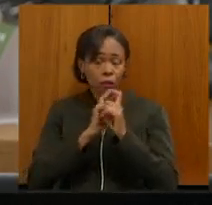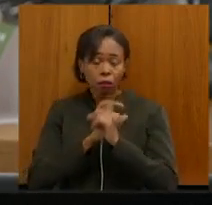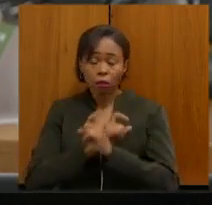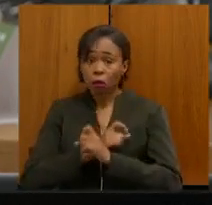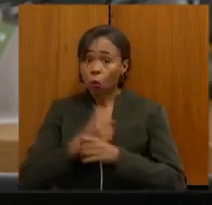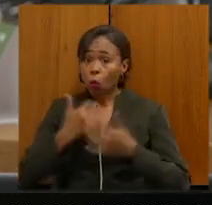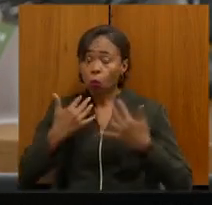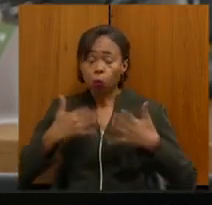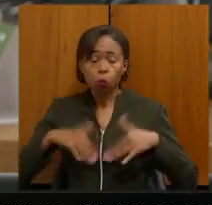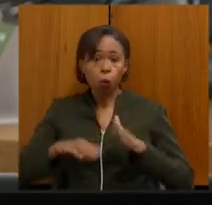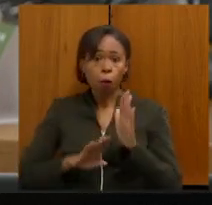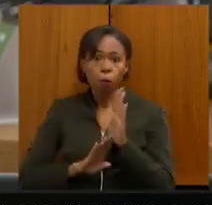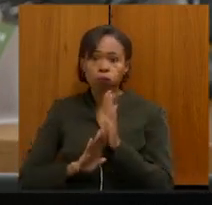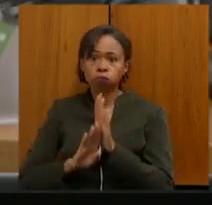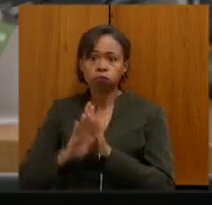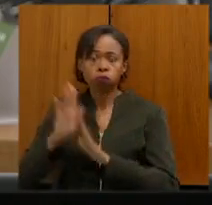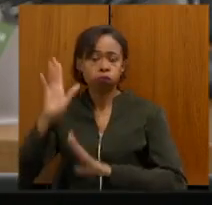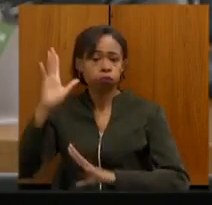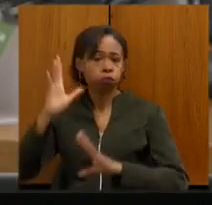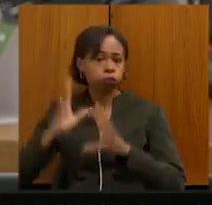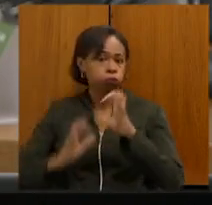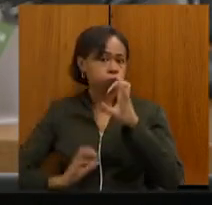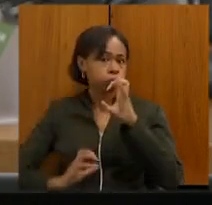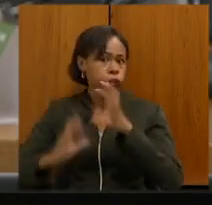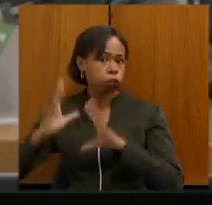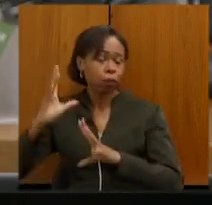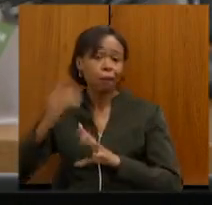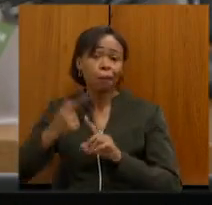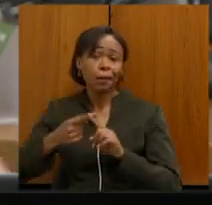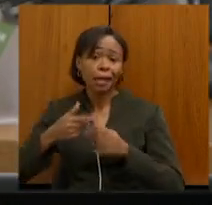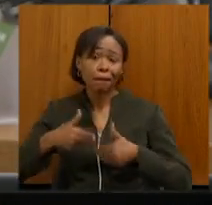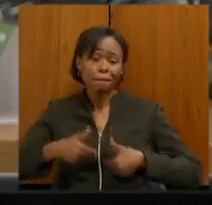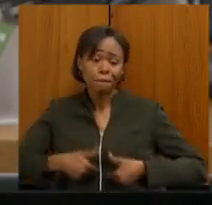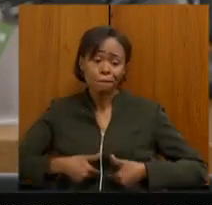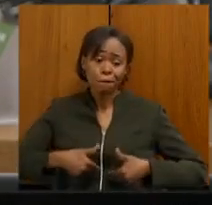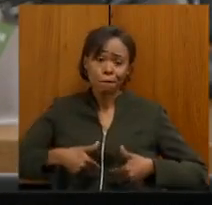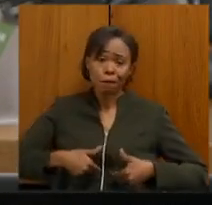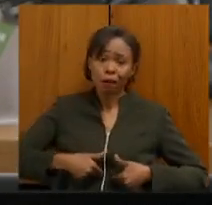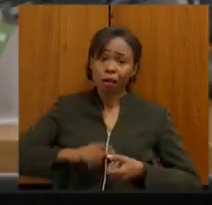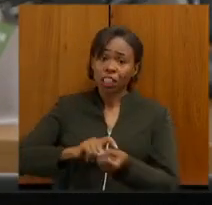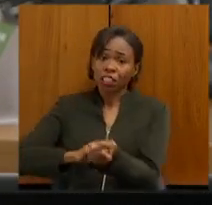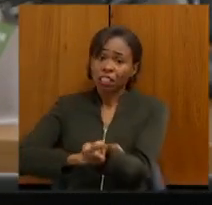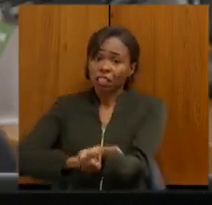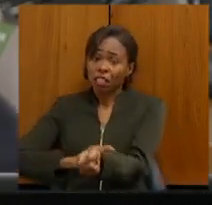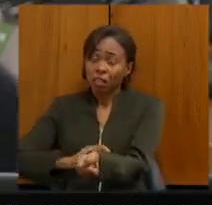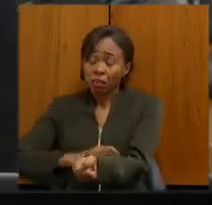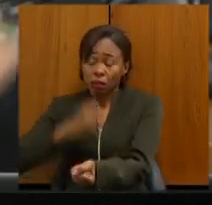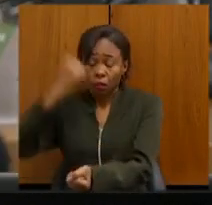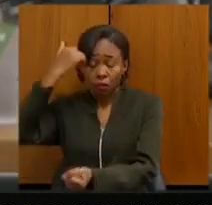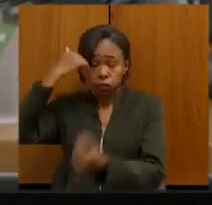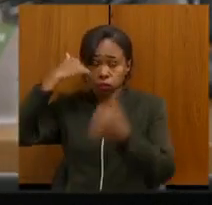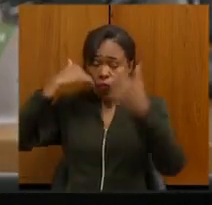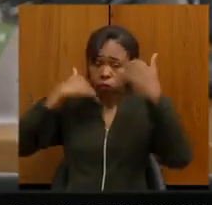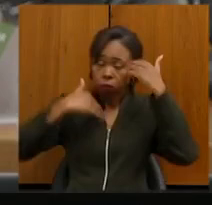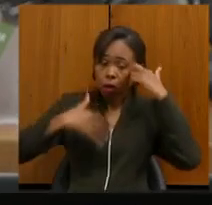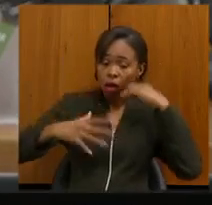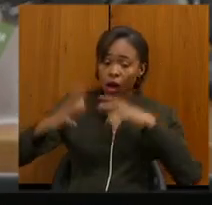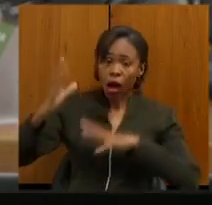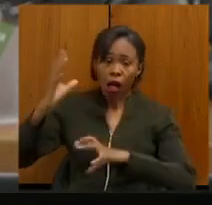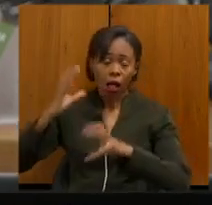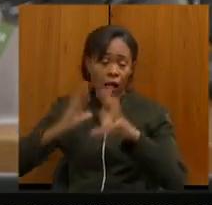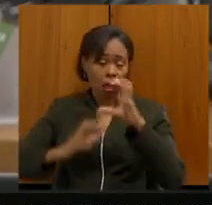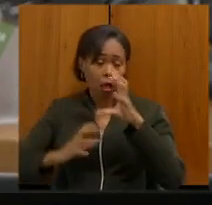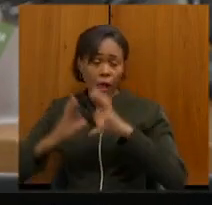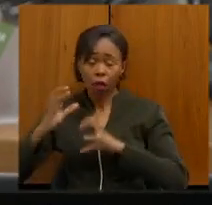ficando ainda mais sensível porque a gente começa a ficar com fome começa a ficar irritado vai suando enfim tem uma E aí